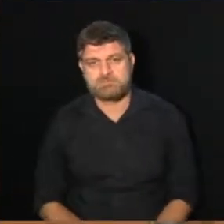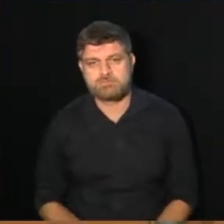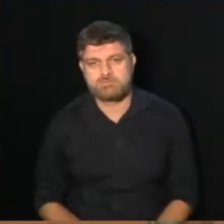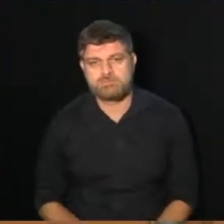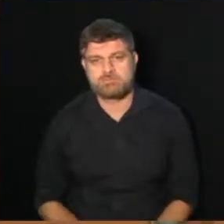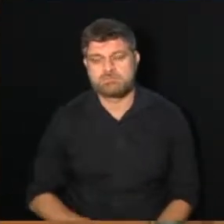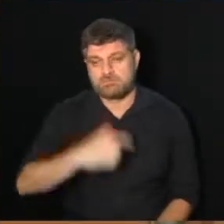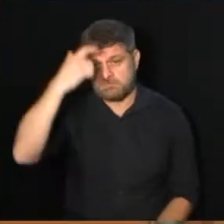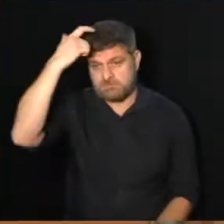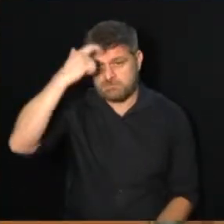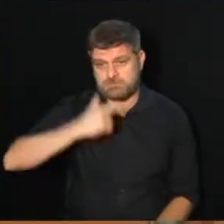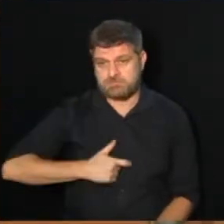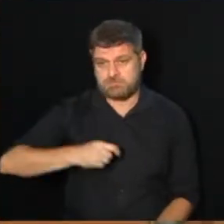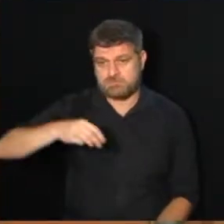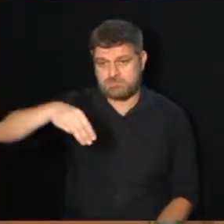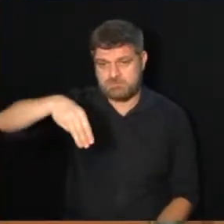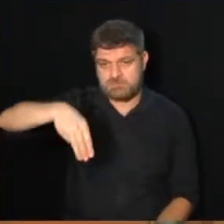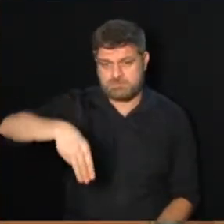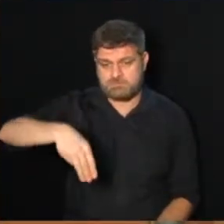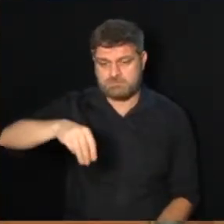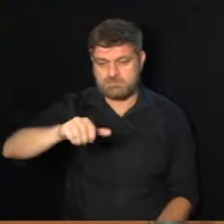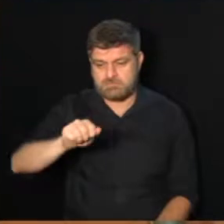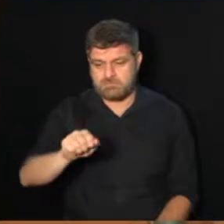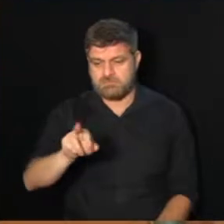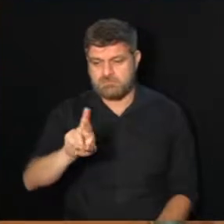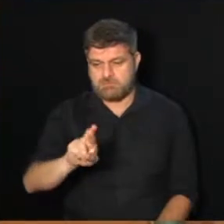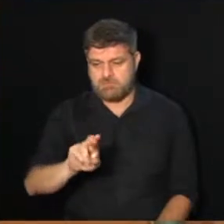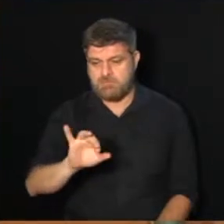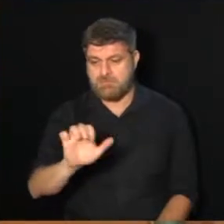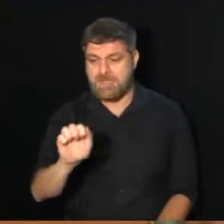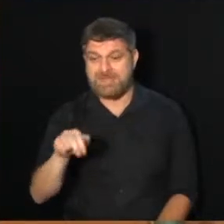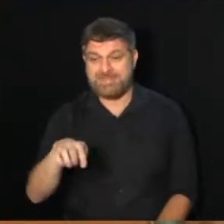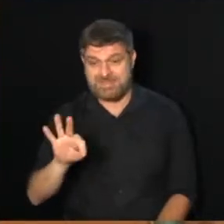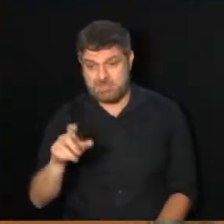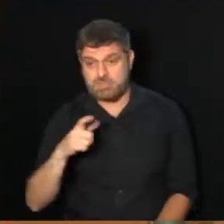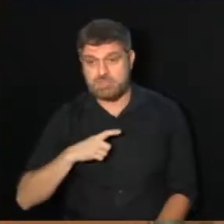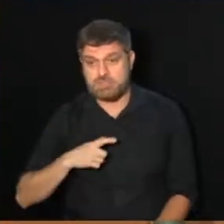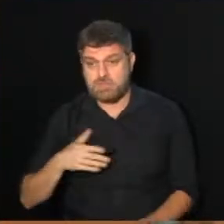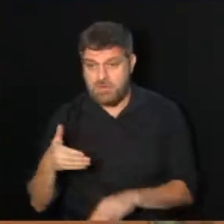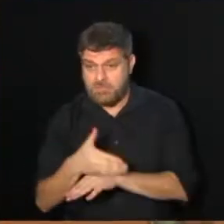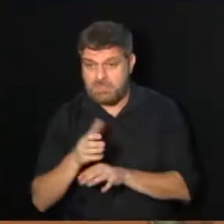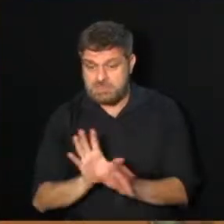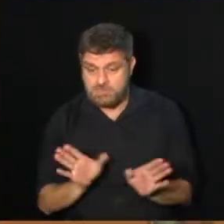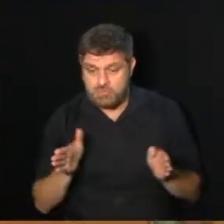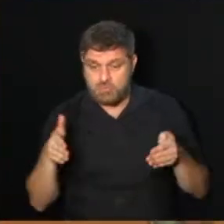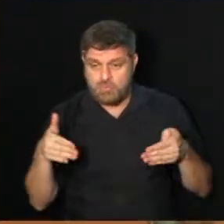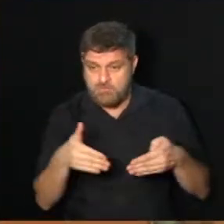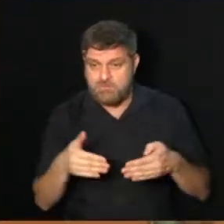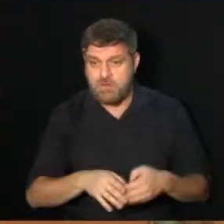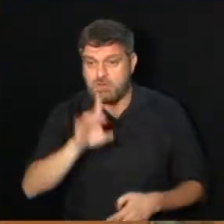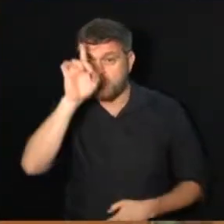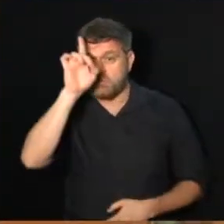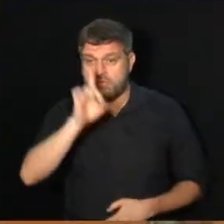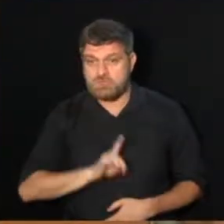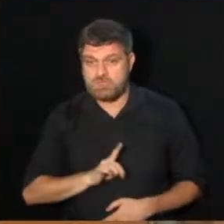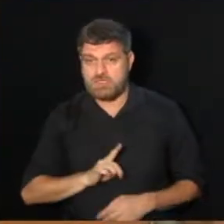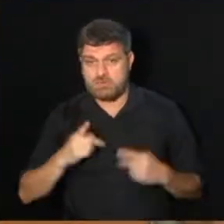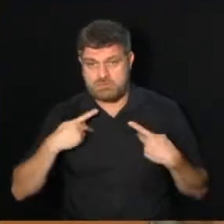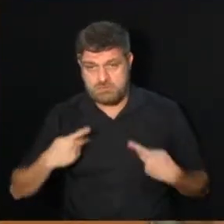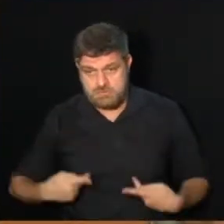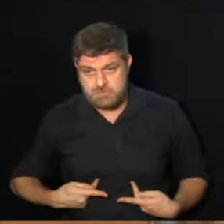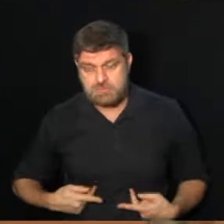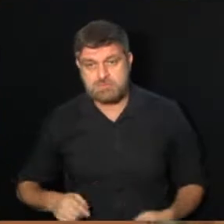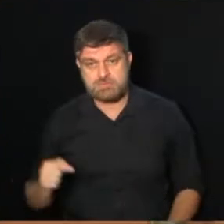Sou Paulo Mariante, coordenador do Fórum Municipal de Defesa dos Direitos Humanos de Campinas, e entendo que o projeto é extremamente